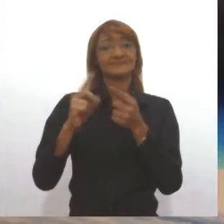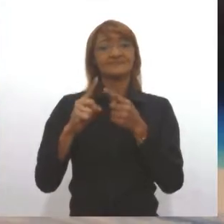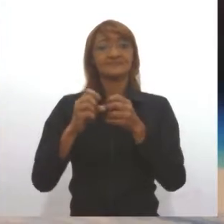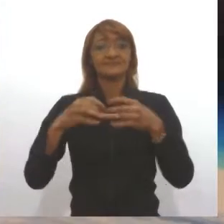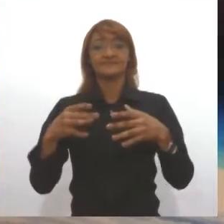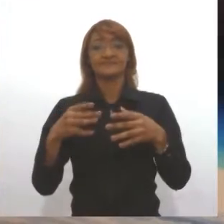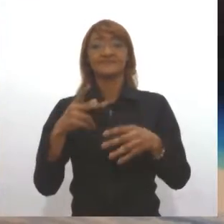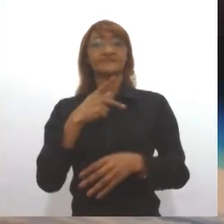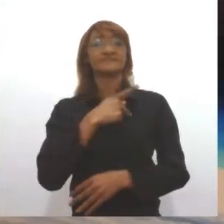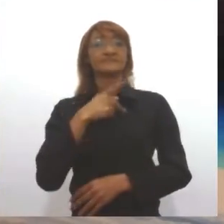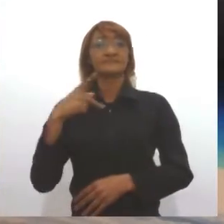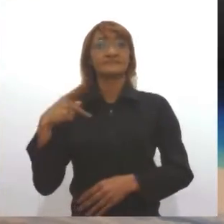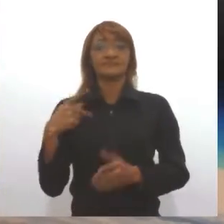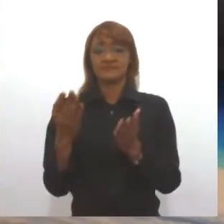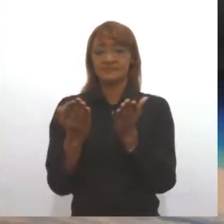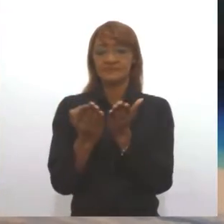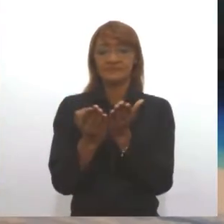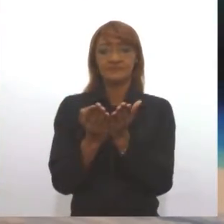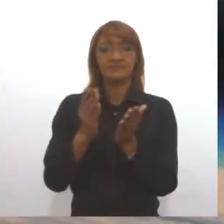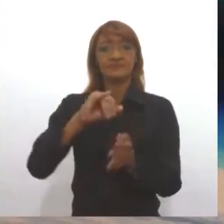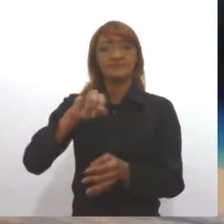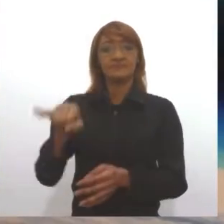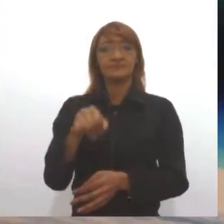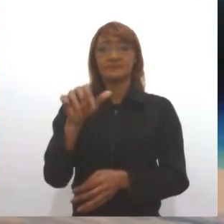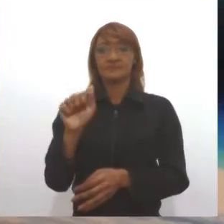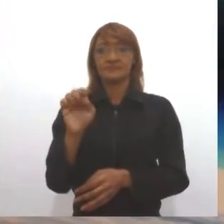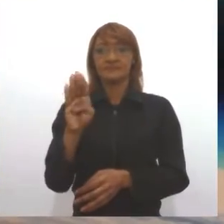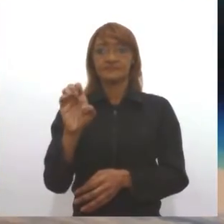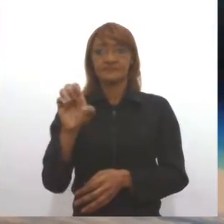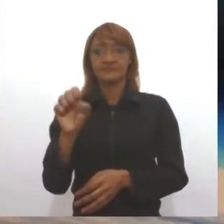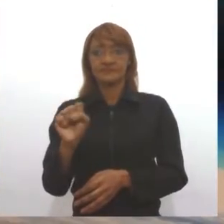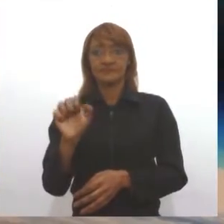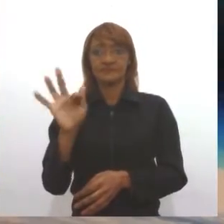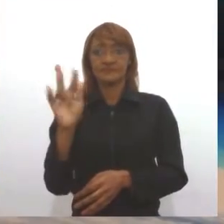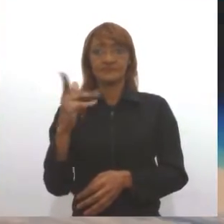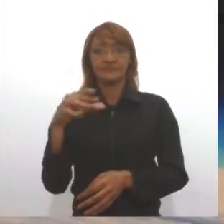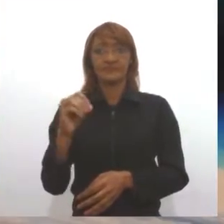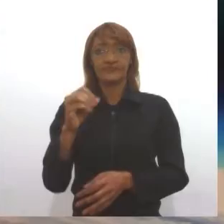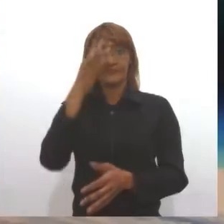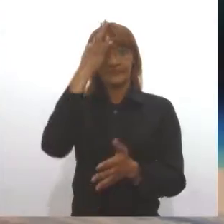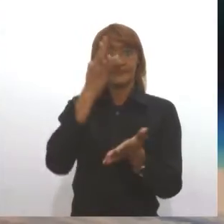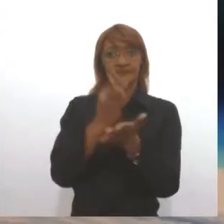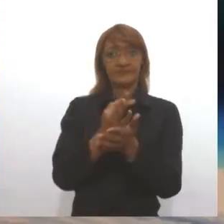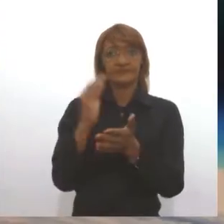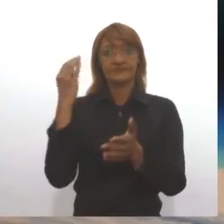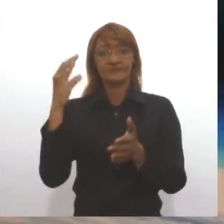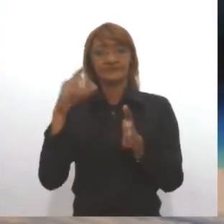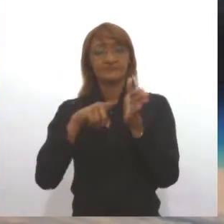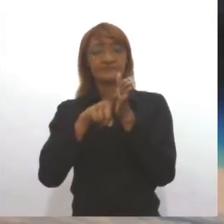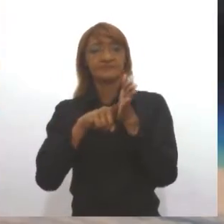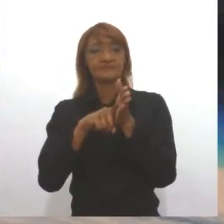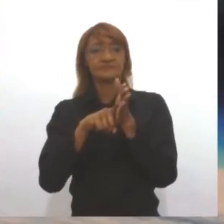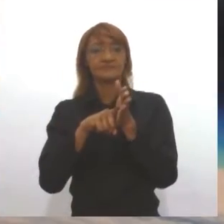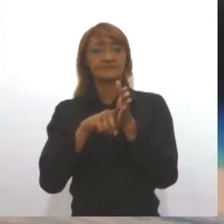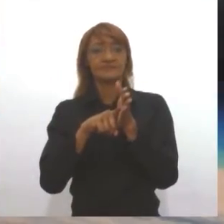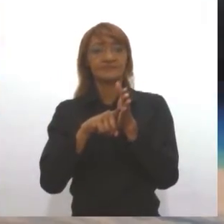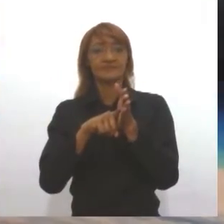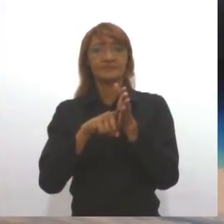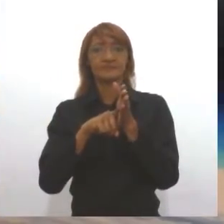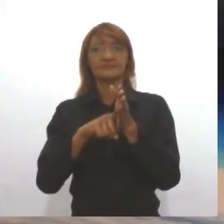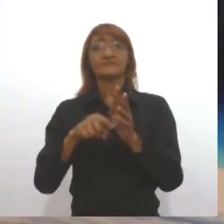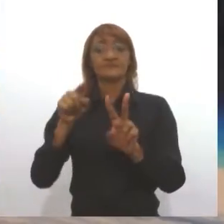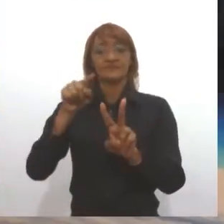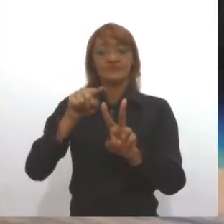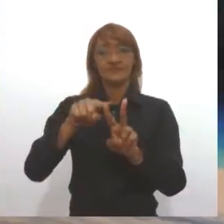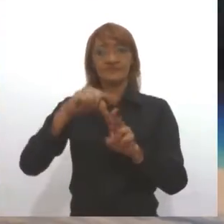pastor evangélico Jabes Filho diz que fé e ciência são uma via de mão dupla. Uma tem